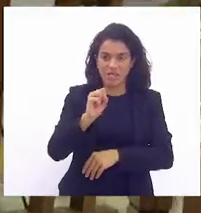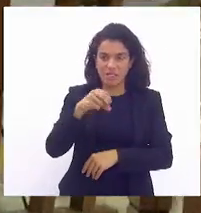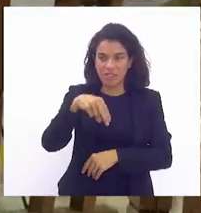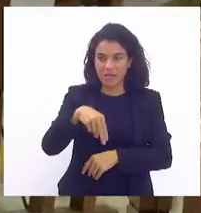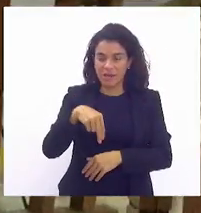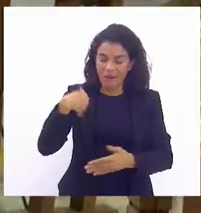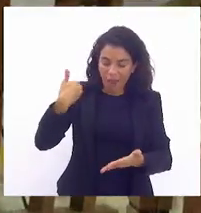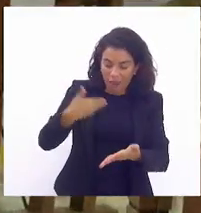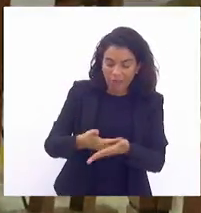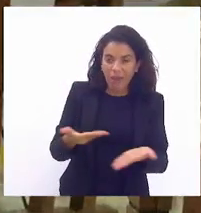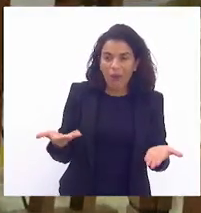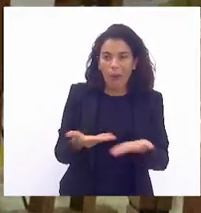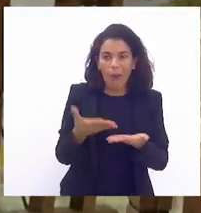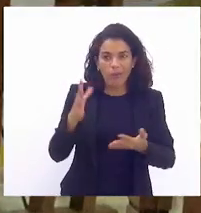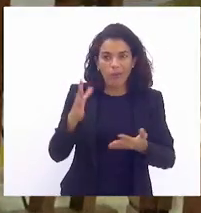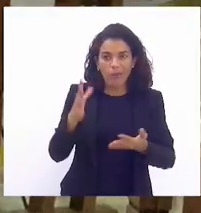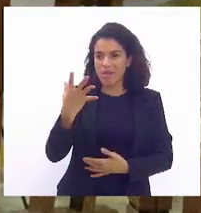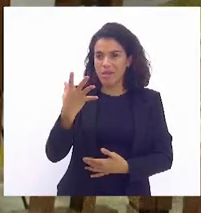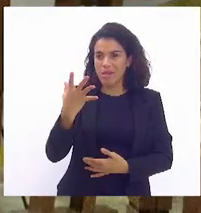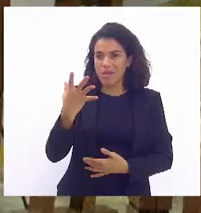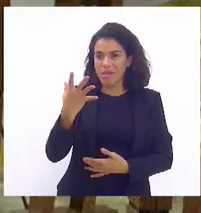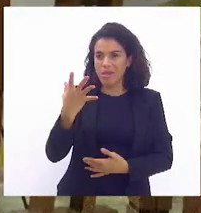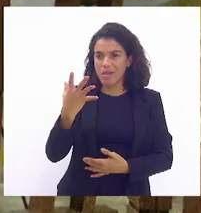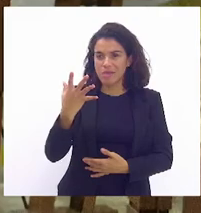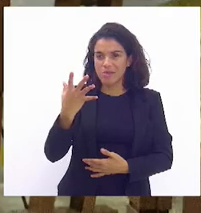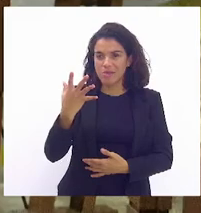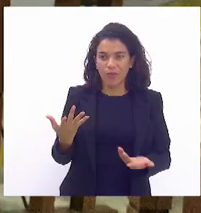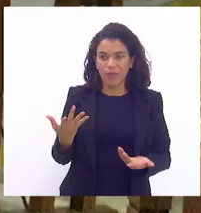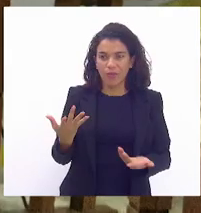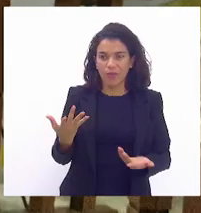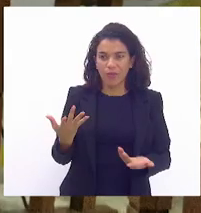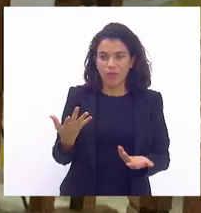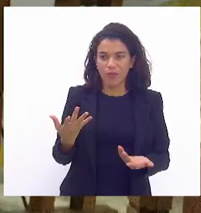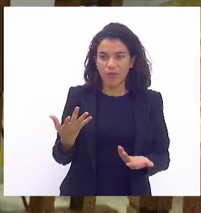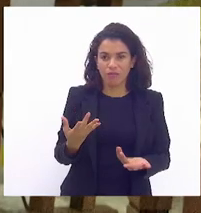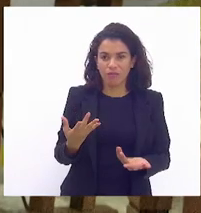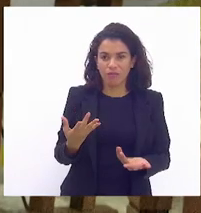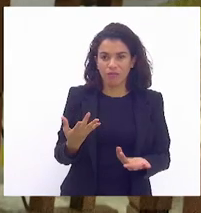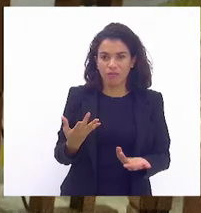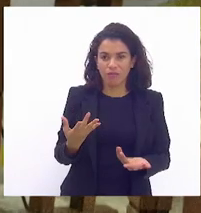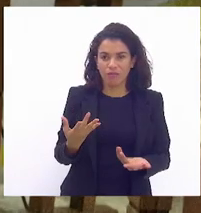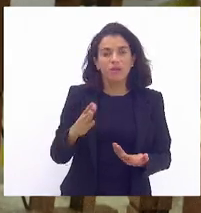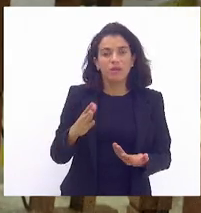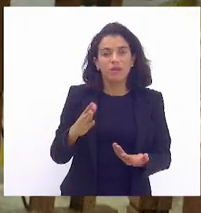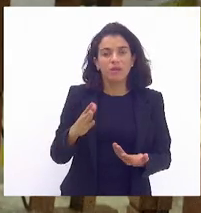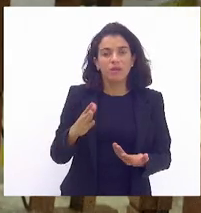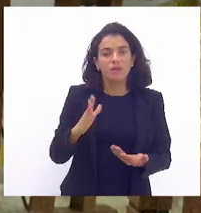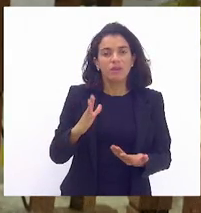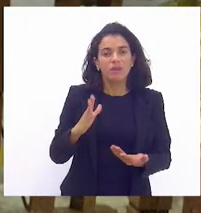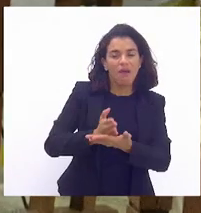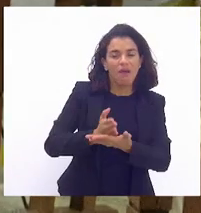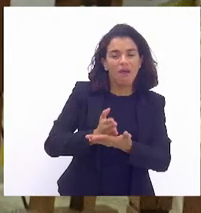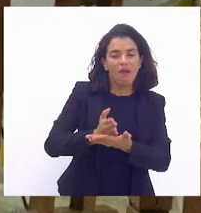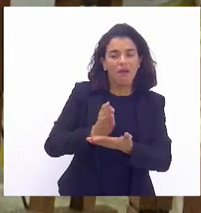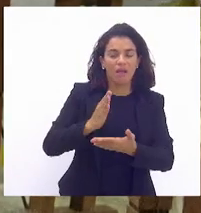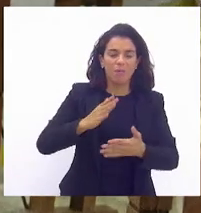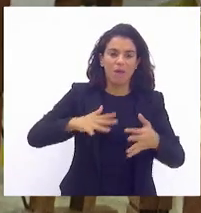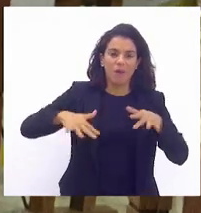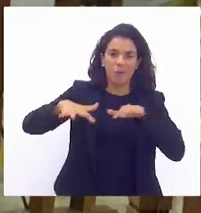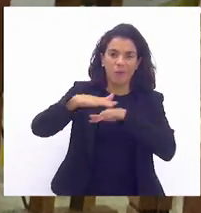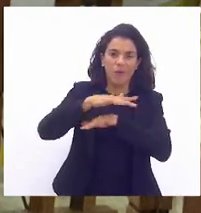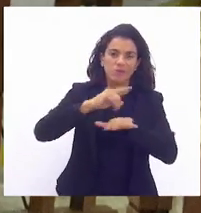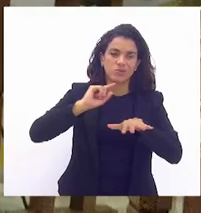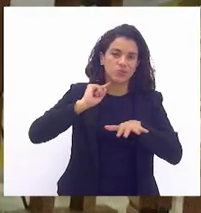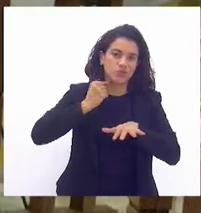até hoje não se resolveu o desafio de acabar com a poluição